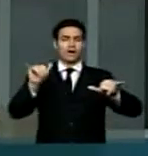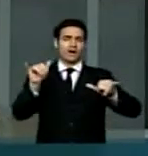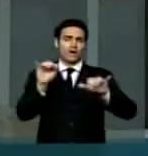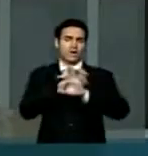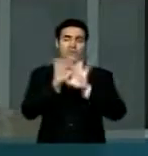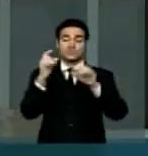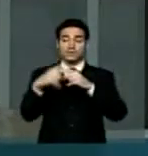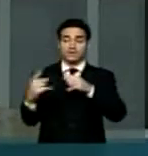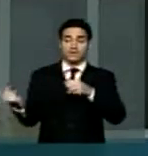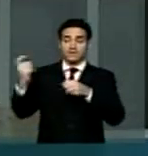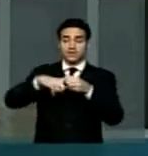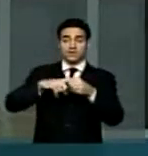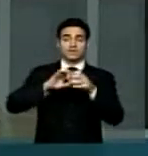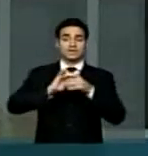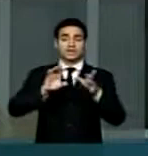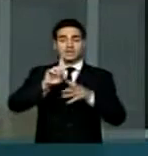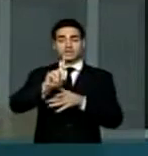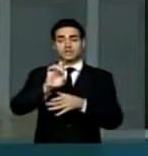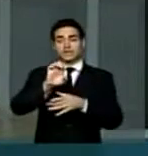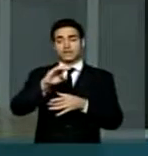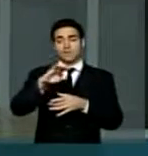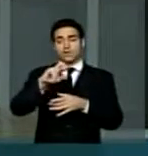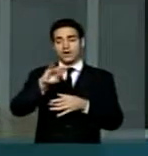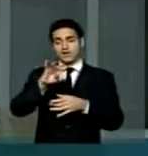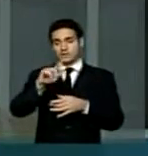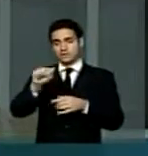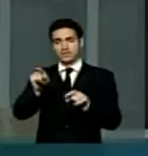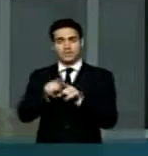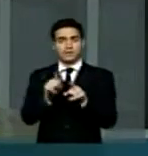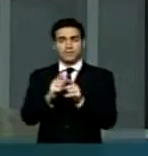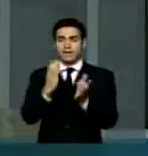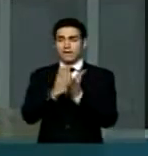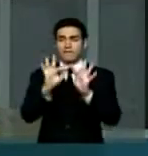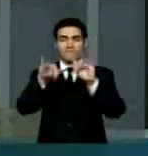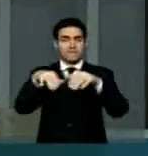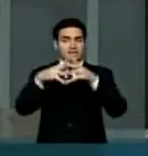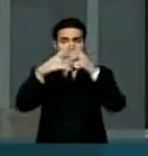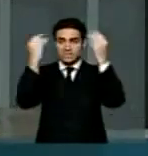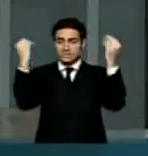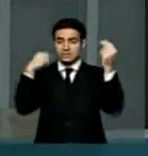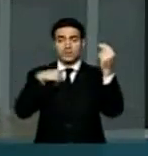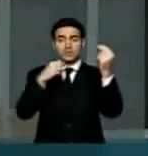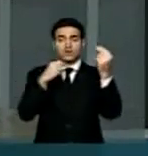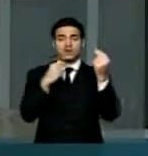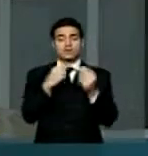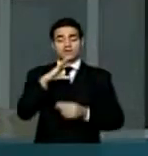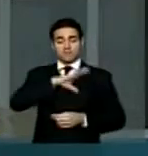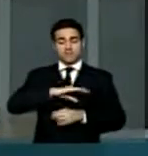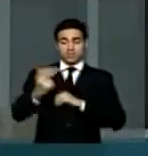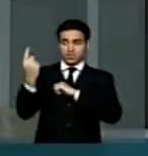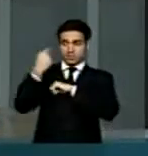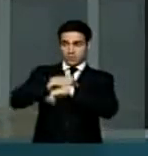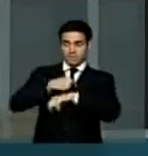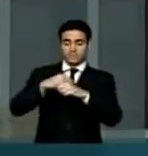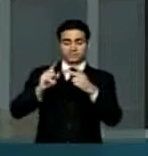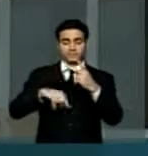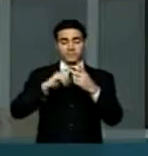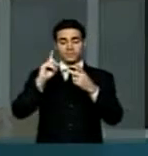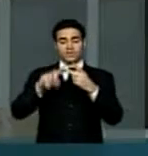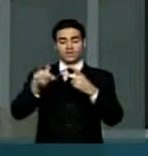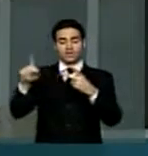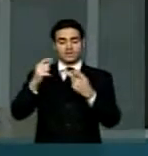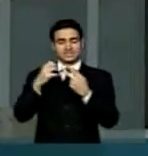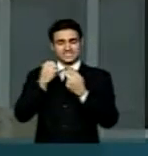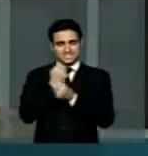para resgatar a democracia e fazer os lutos do colonialismo, da escravidão escravidão e da ditadura. E digo isso